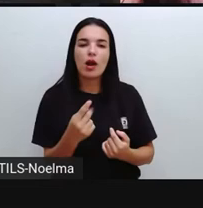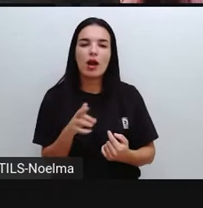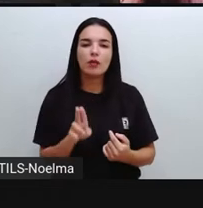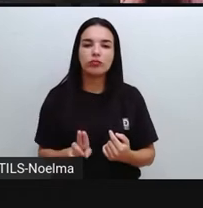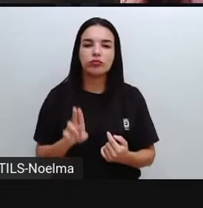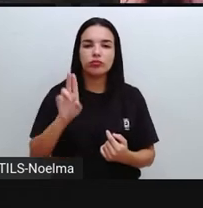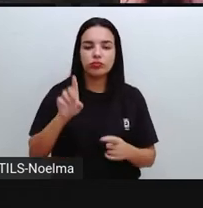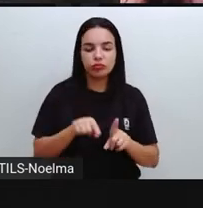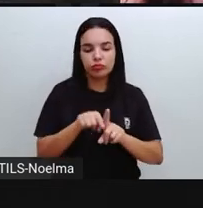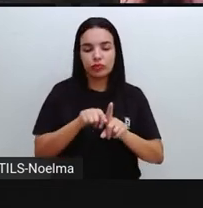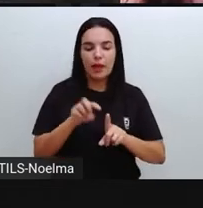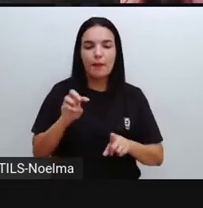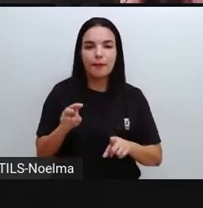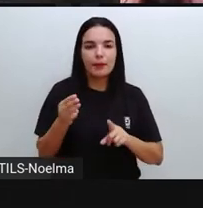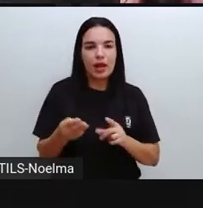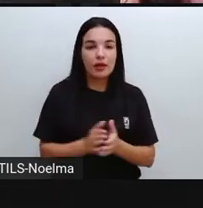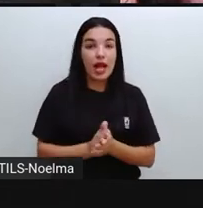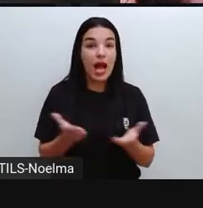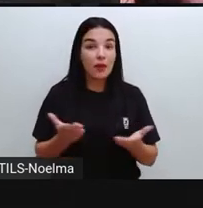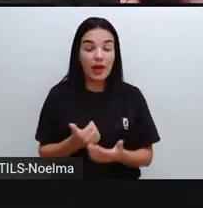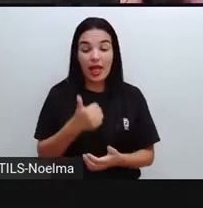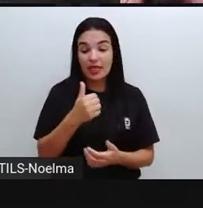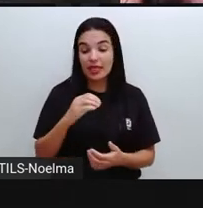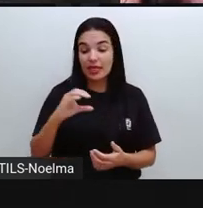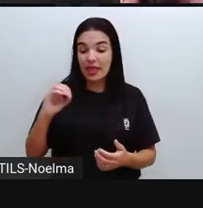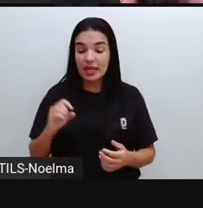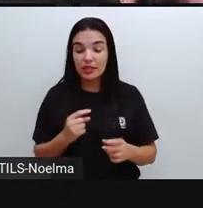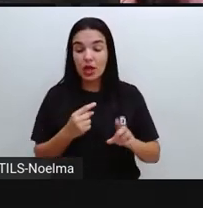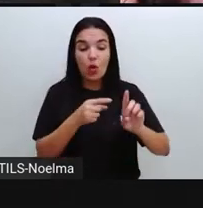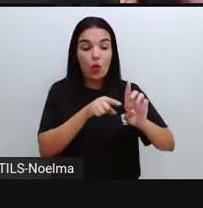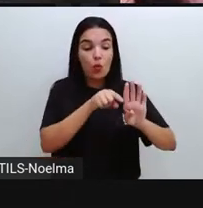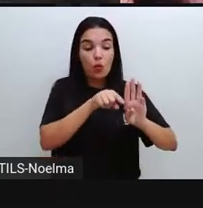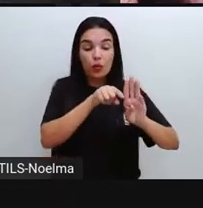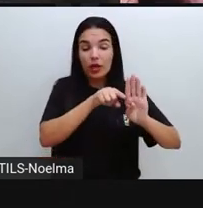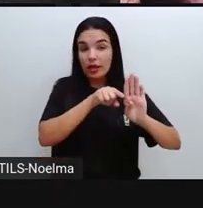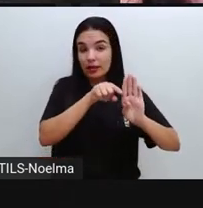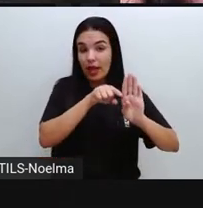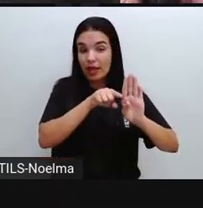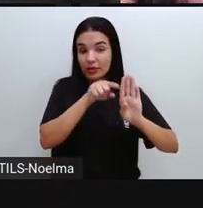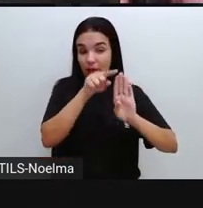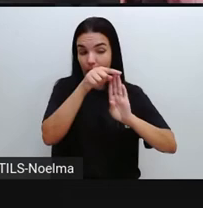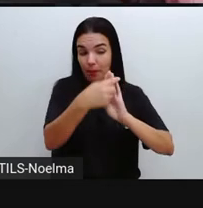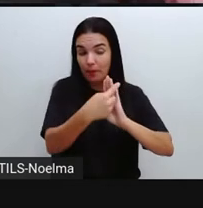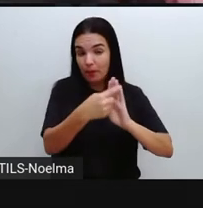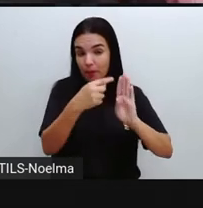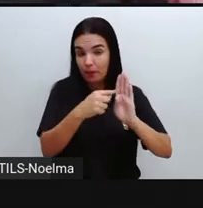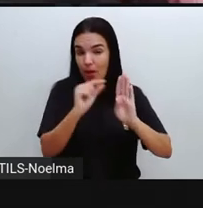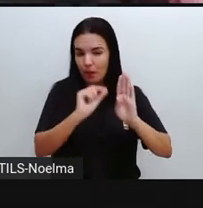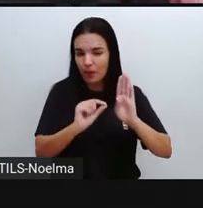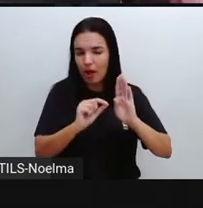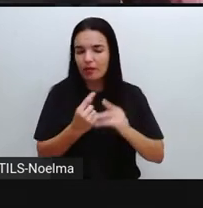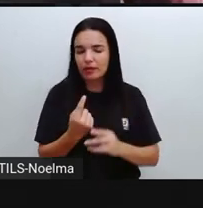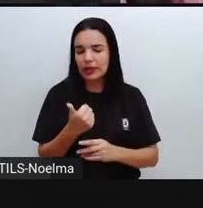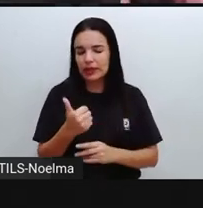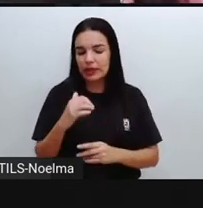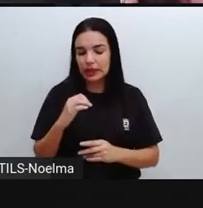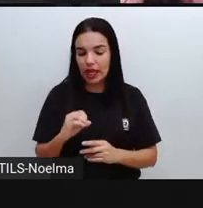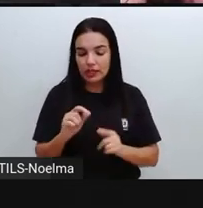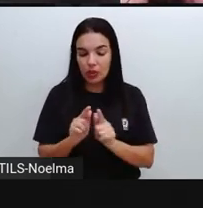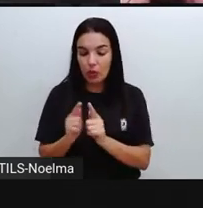milhar e 10 unidades de milhar em 10 grupos de mil cada